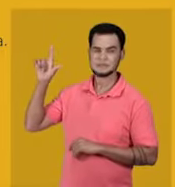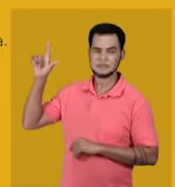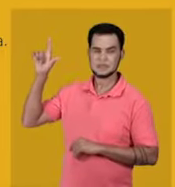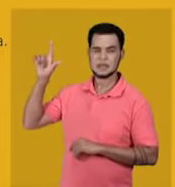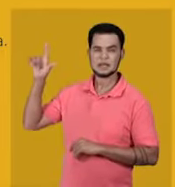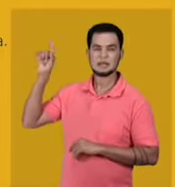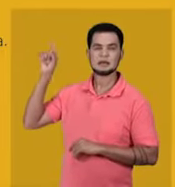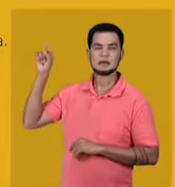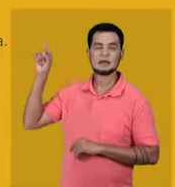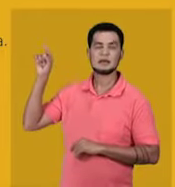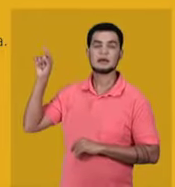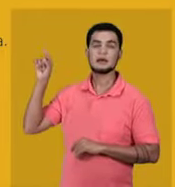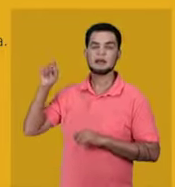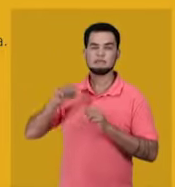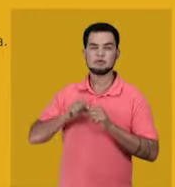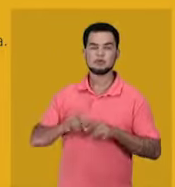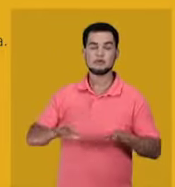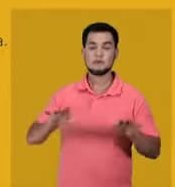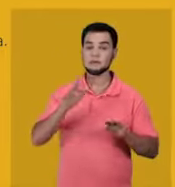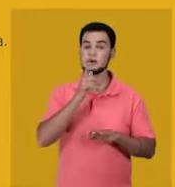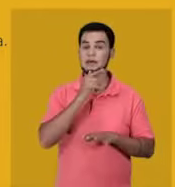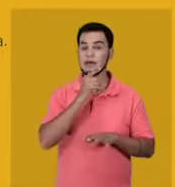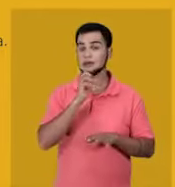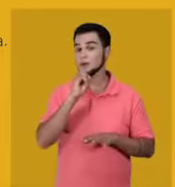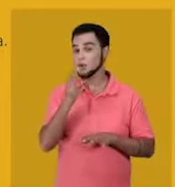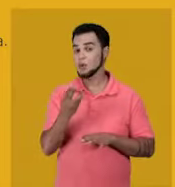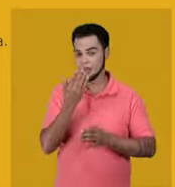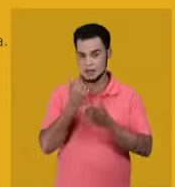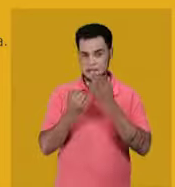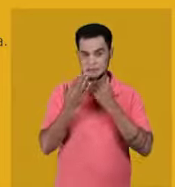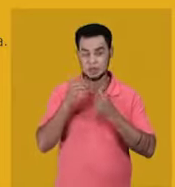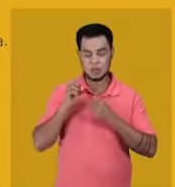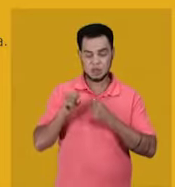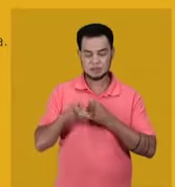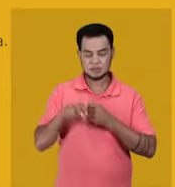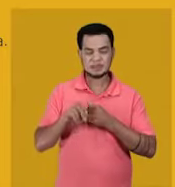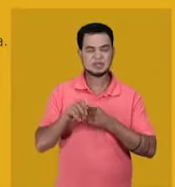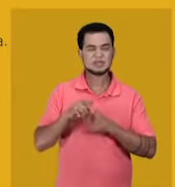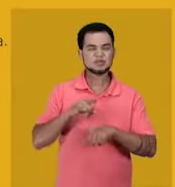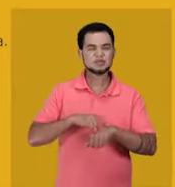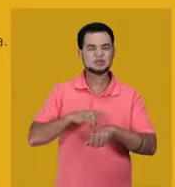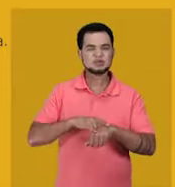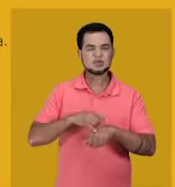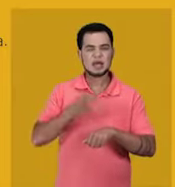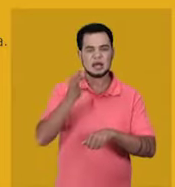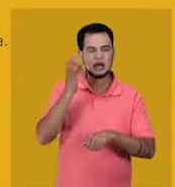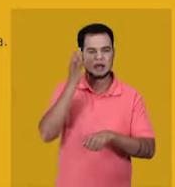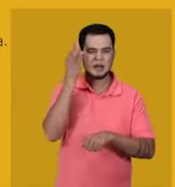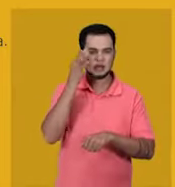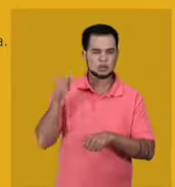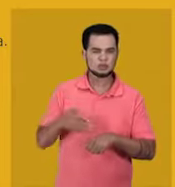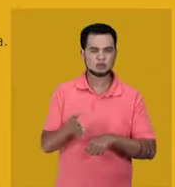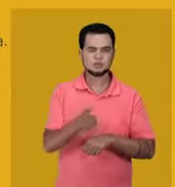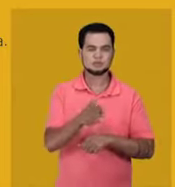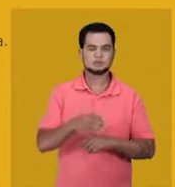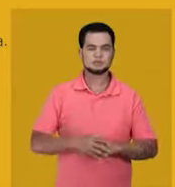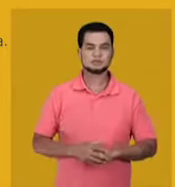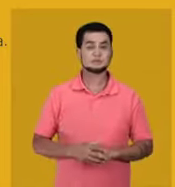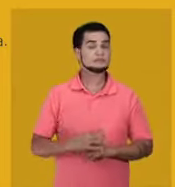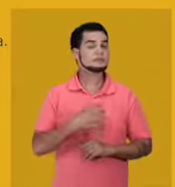transmitida por água ou alimentos contaminados pela urina de ratos. Sintomas